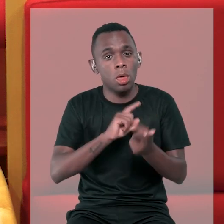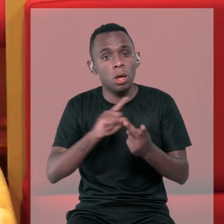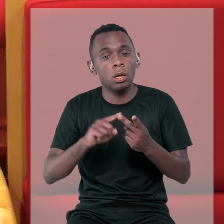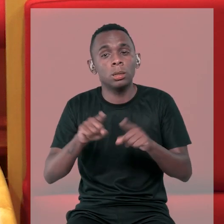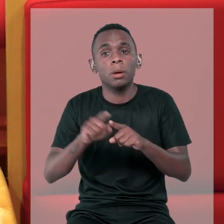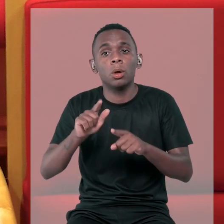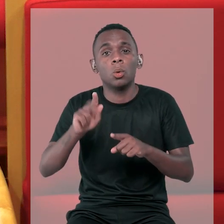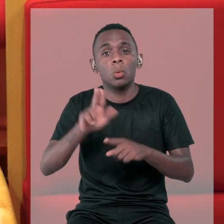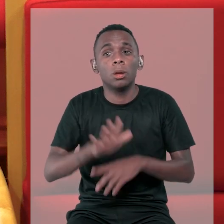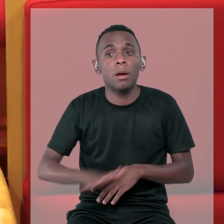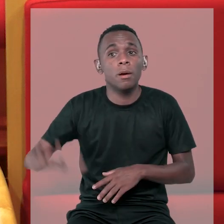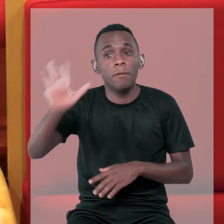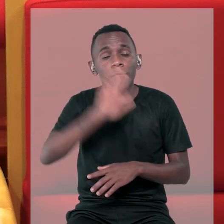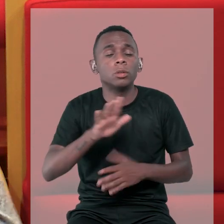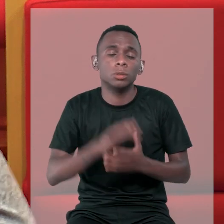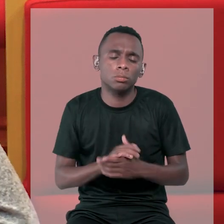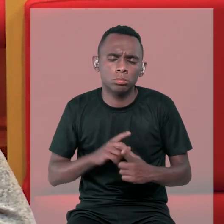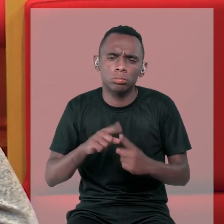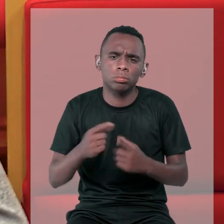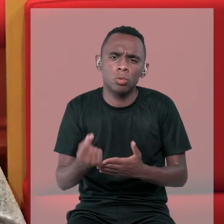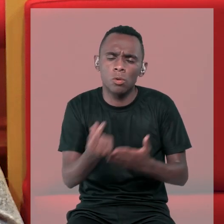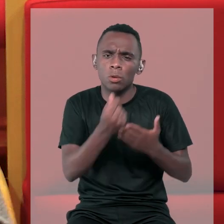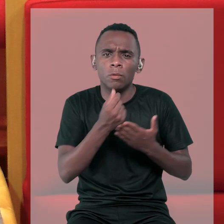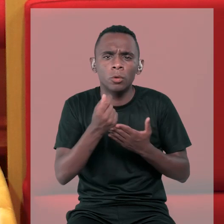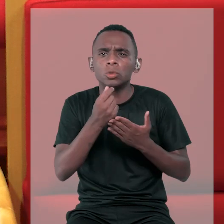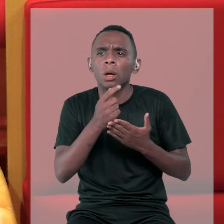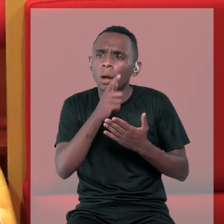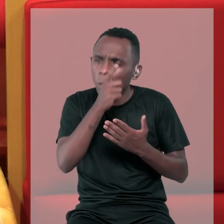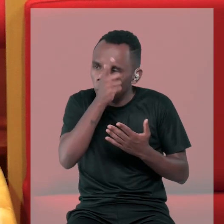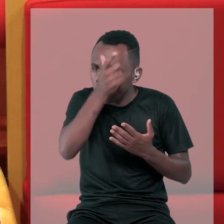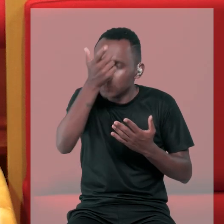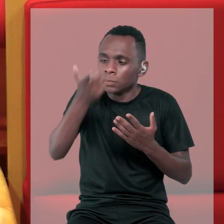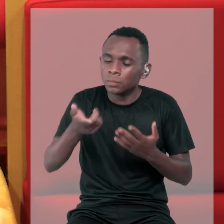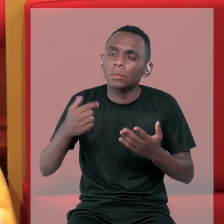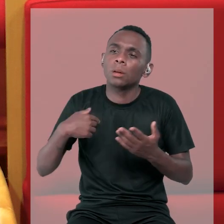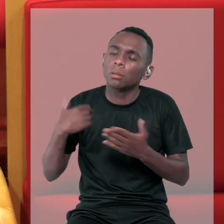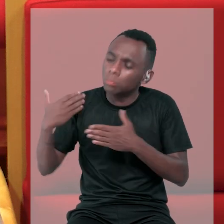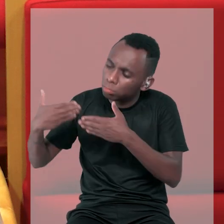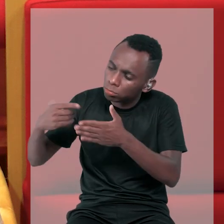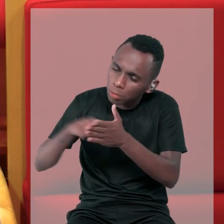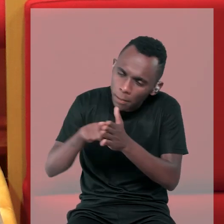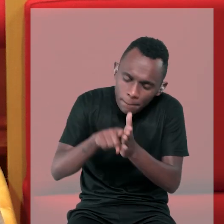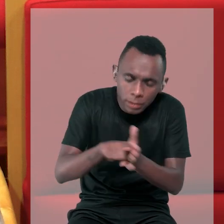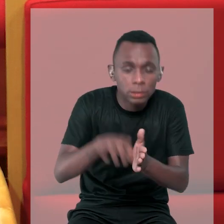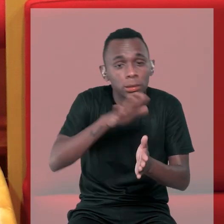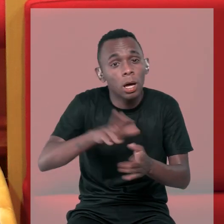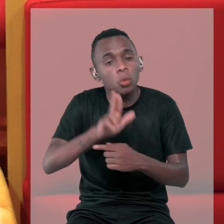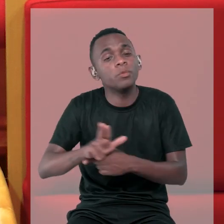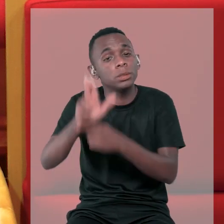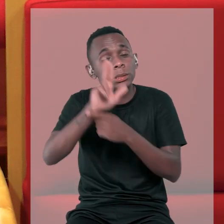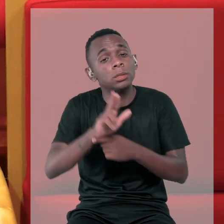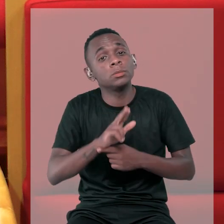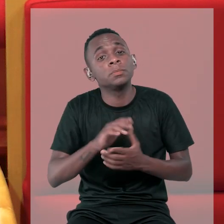fortuna é uma consequência do seu percurso de pesquisa no meio acadêmico e tudo mais, e principalmente você parece